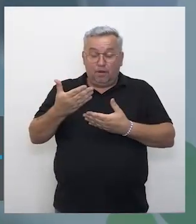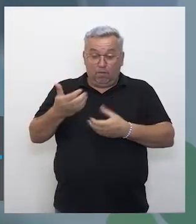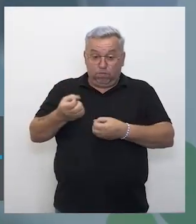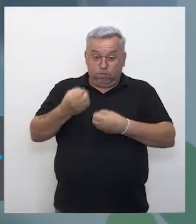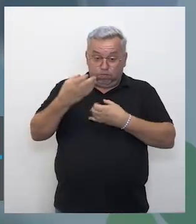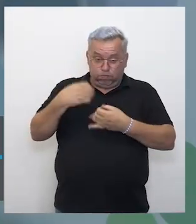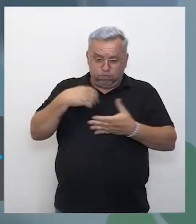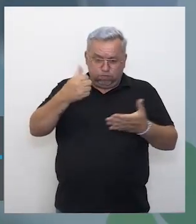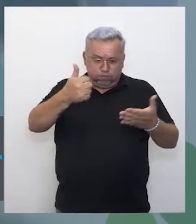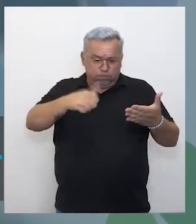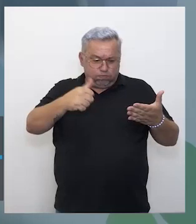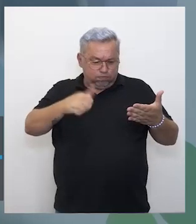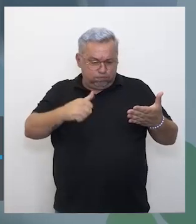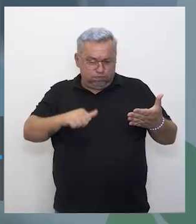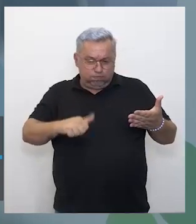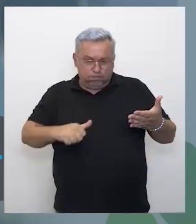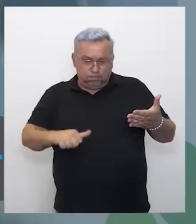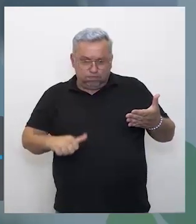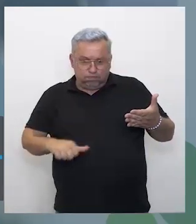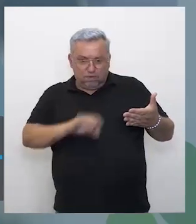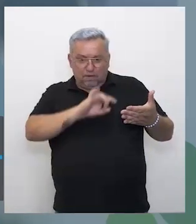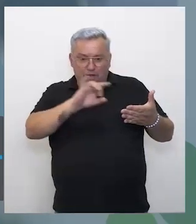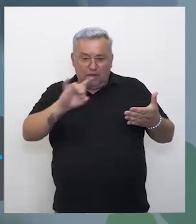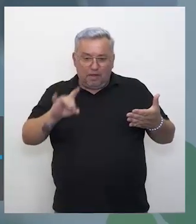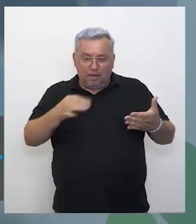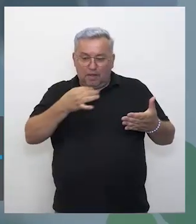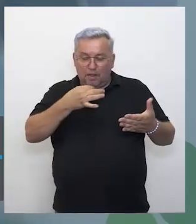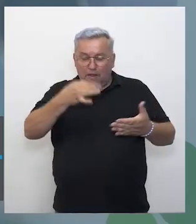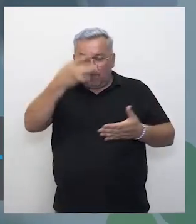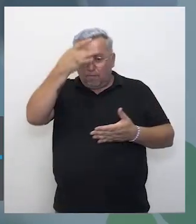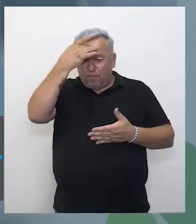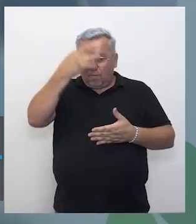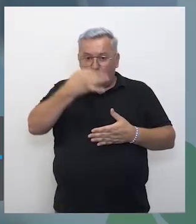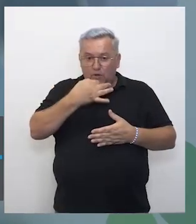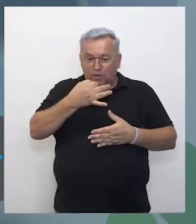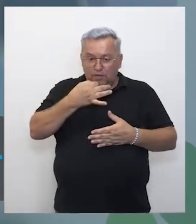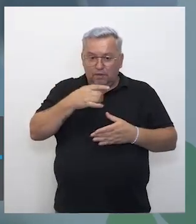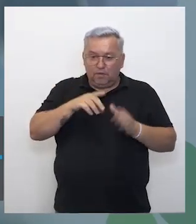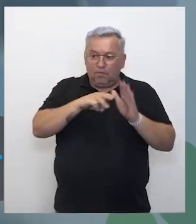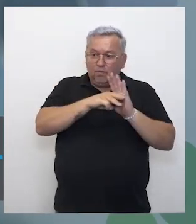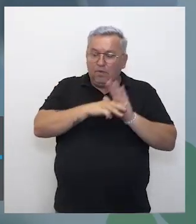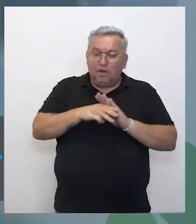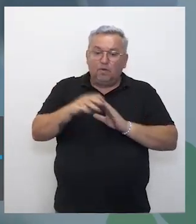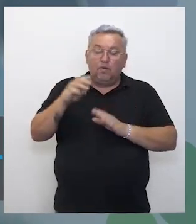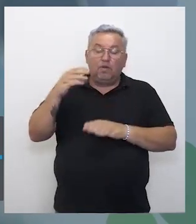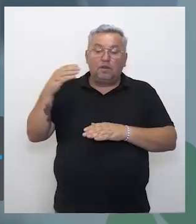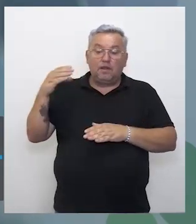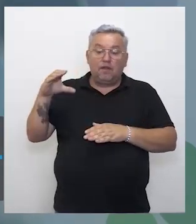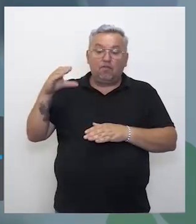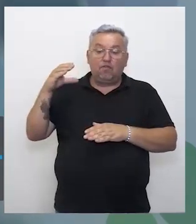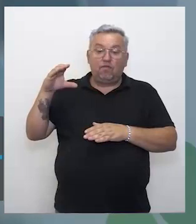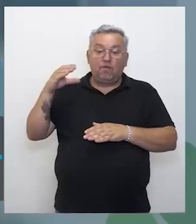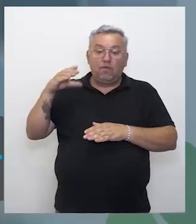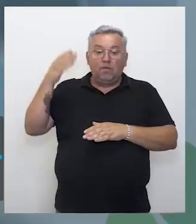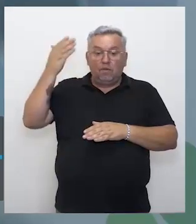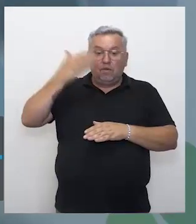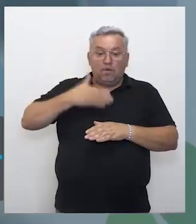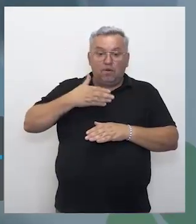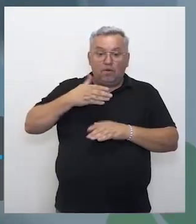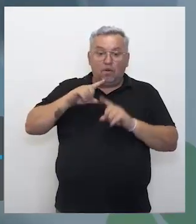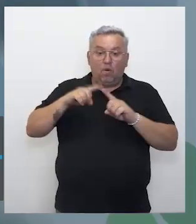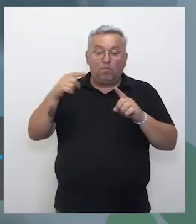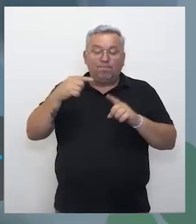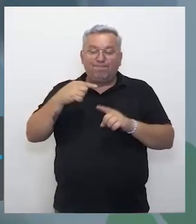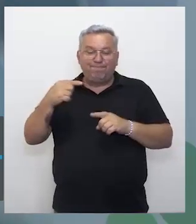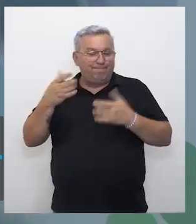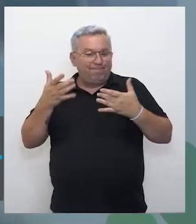são analisados, aquela hipótese do início da pesquisa, do método científico, pode ser comprovada ou pode ser